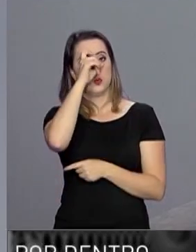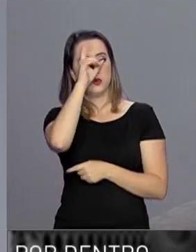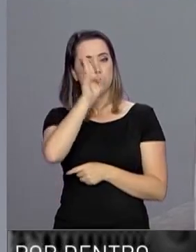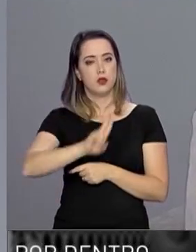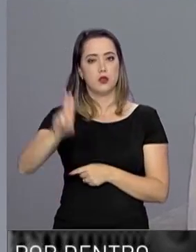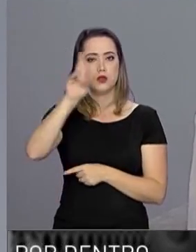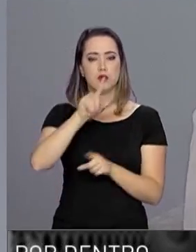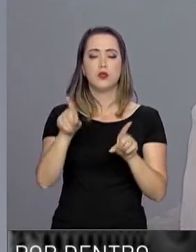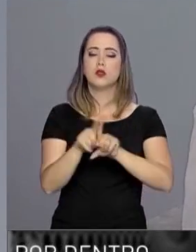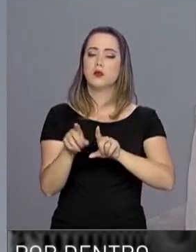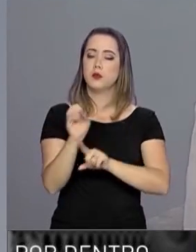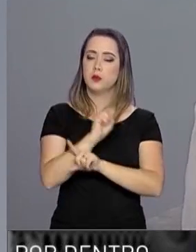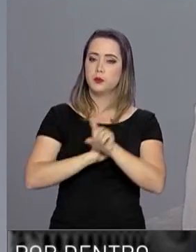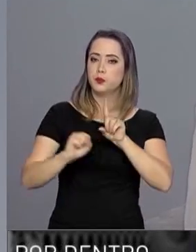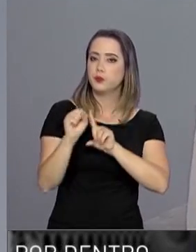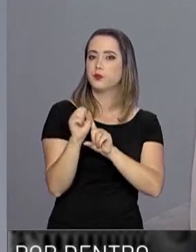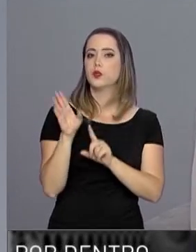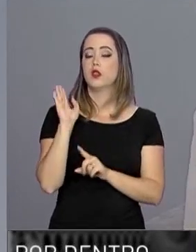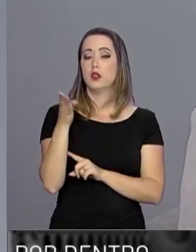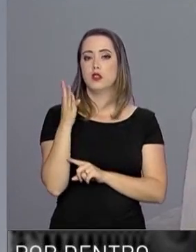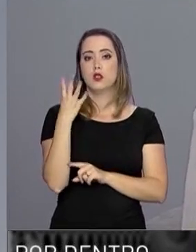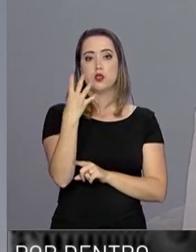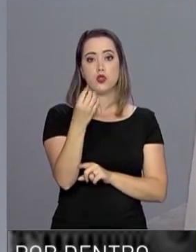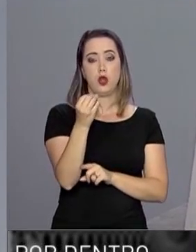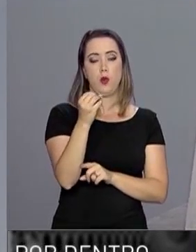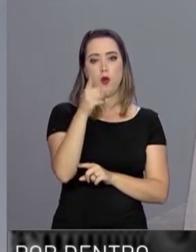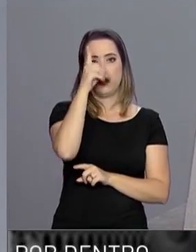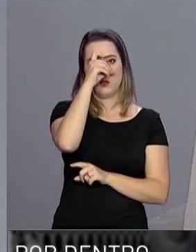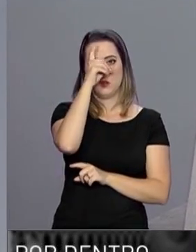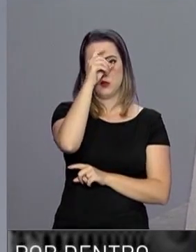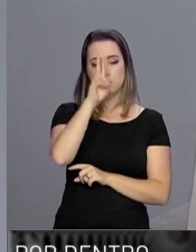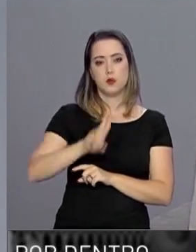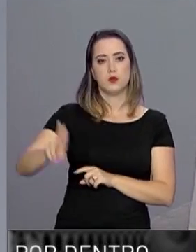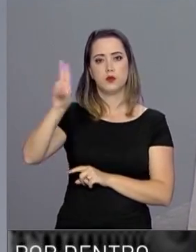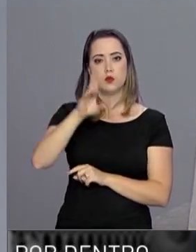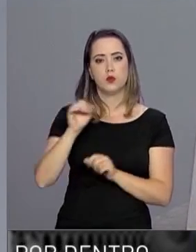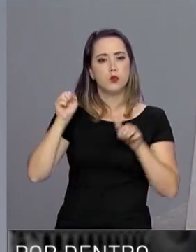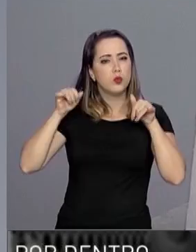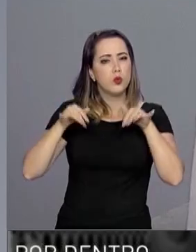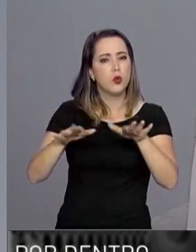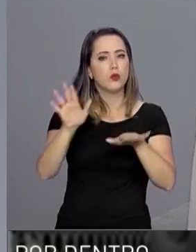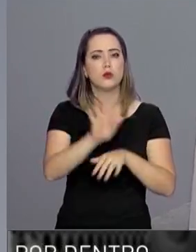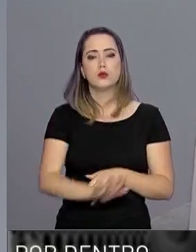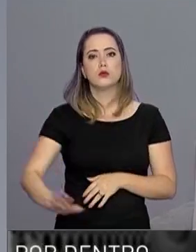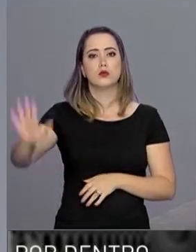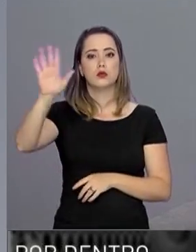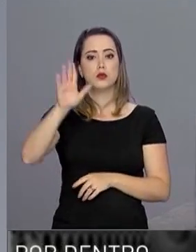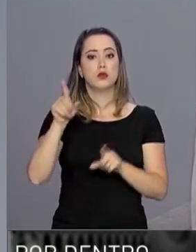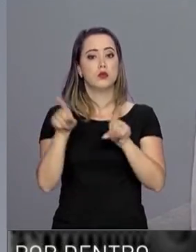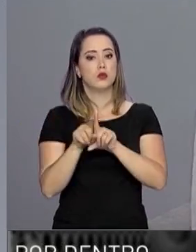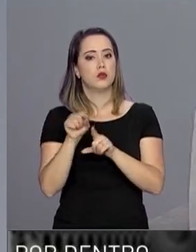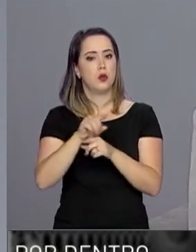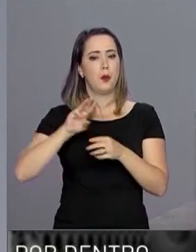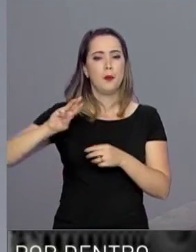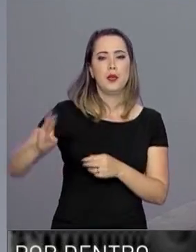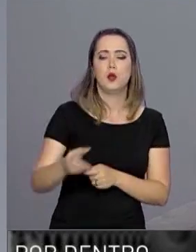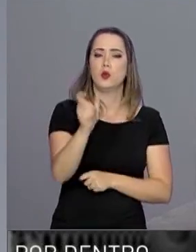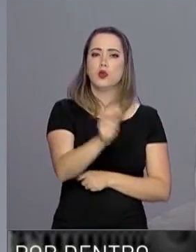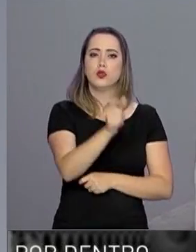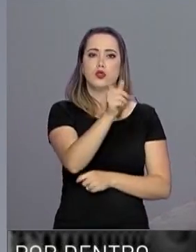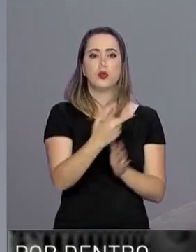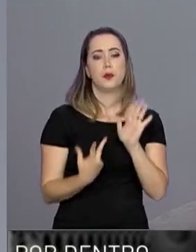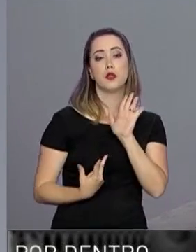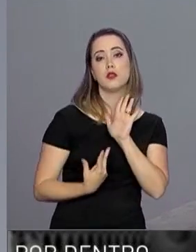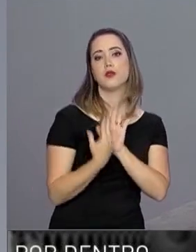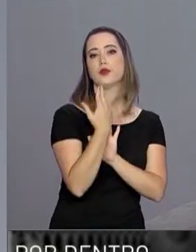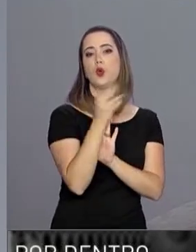fim, para a sociedade. Nós temos já 40 hospitais universitários espalhados pelo Brasil que atendem milhões de brasileiros em